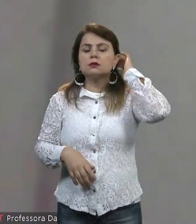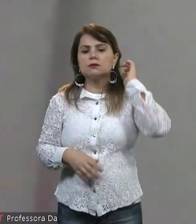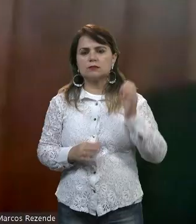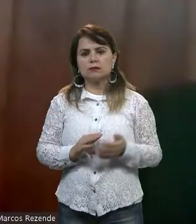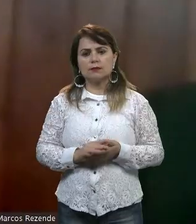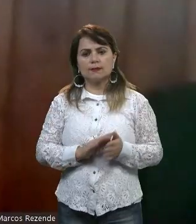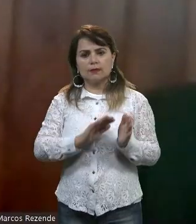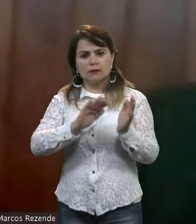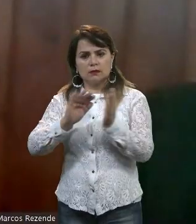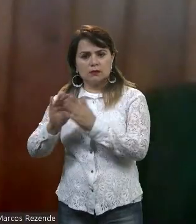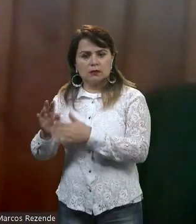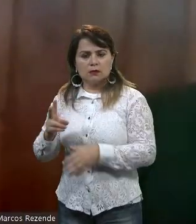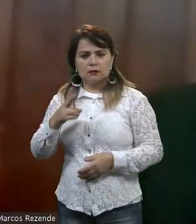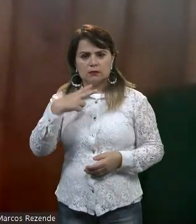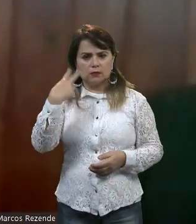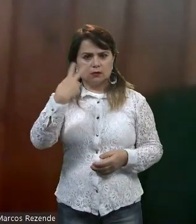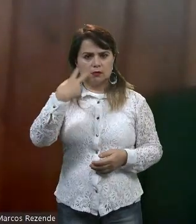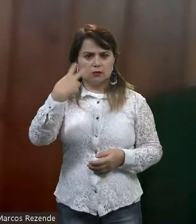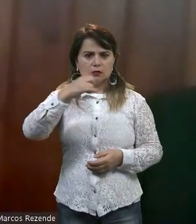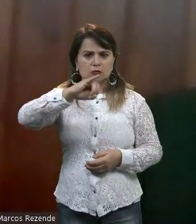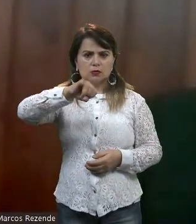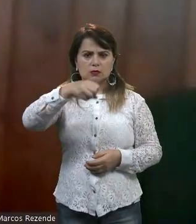Questão de ordem, vereador José Luiz Queiroz.